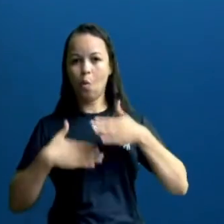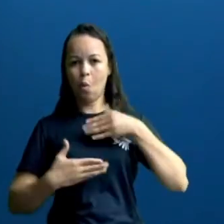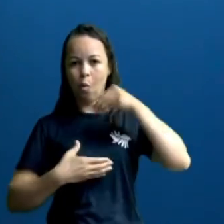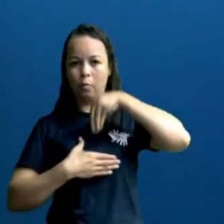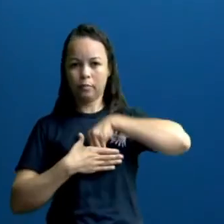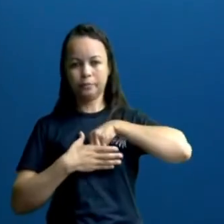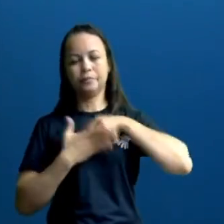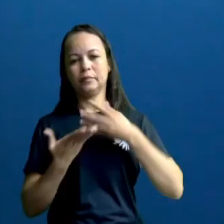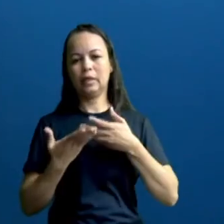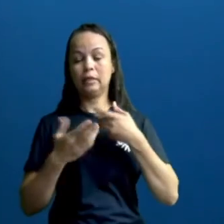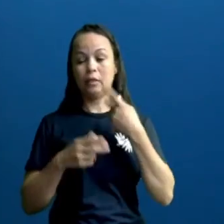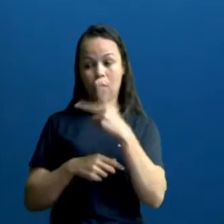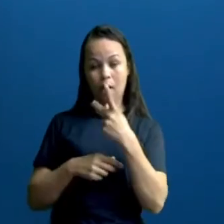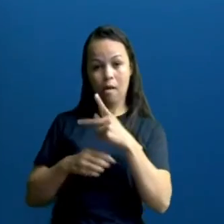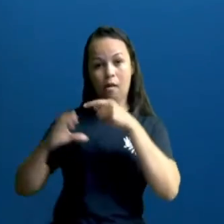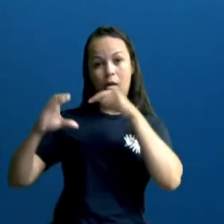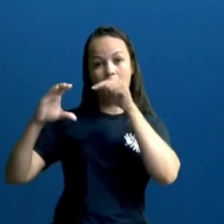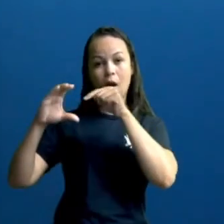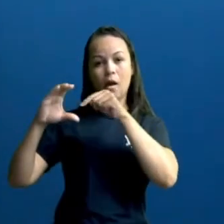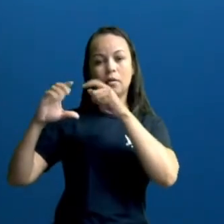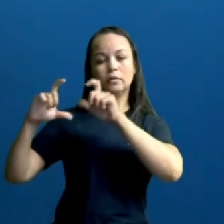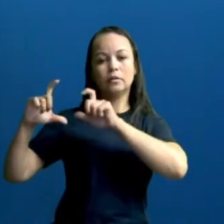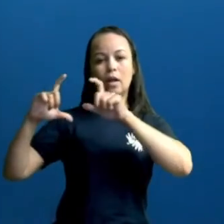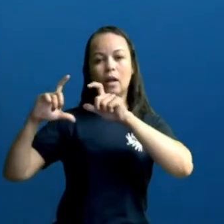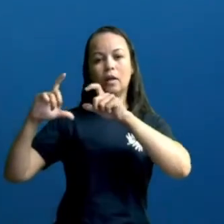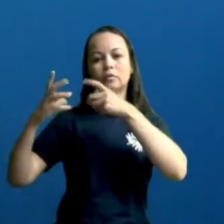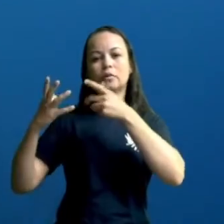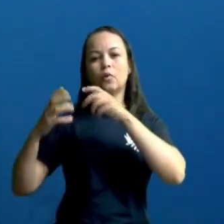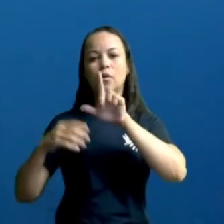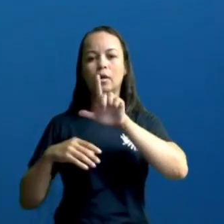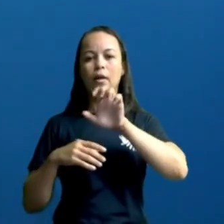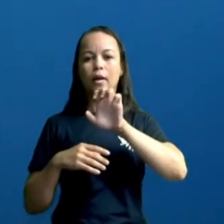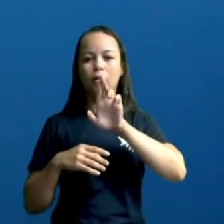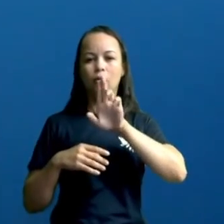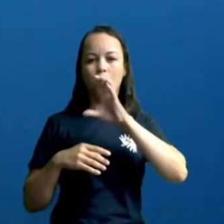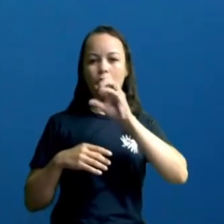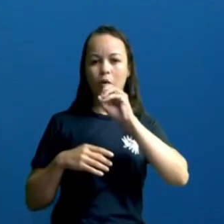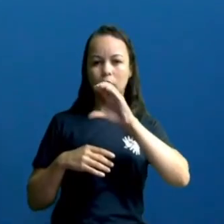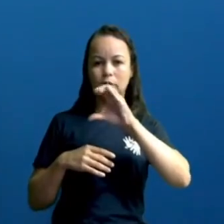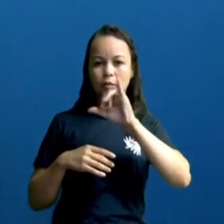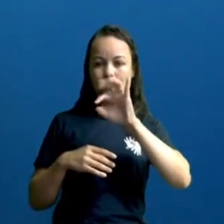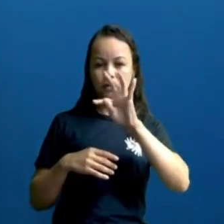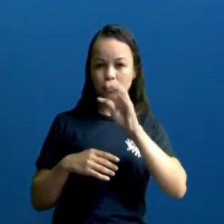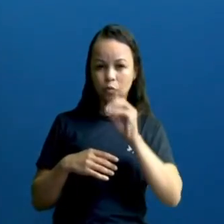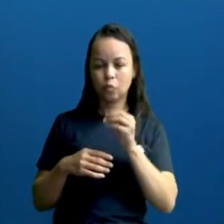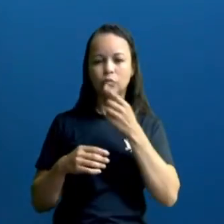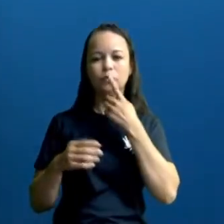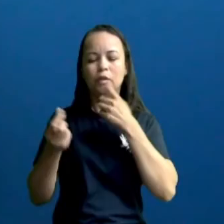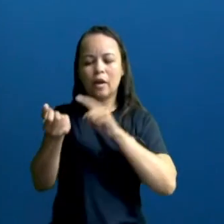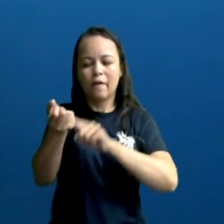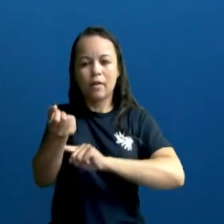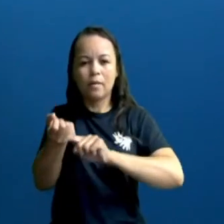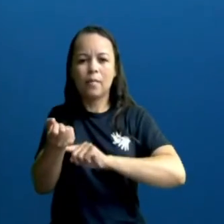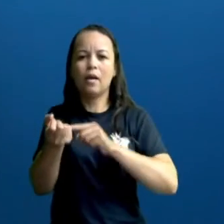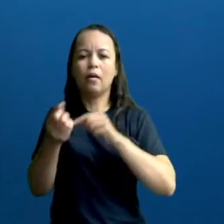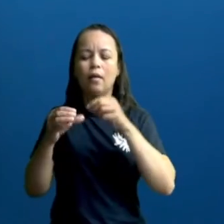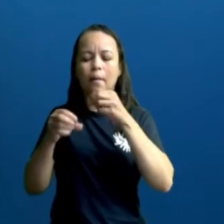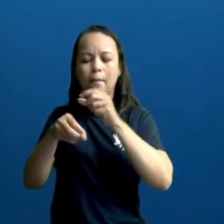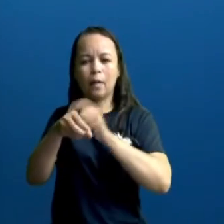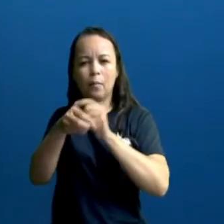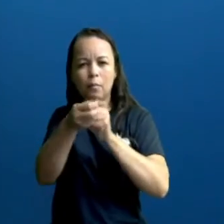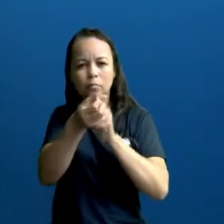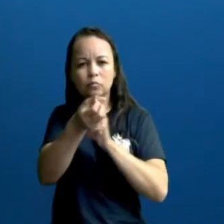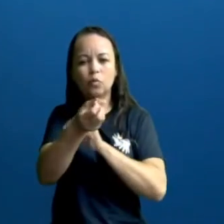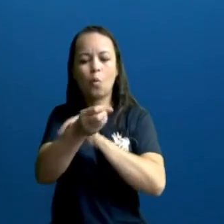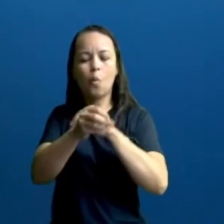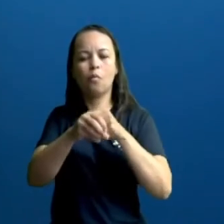função, ou essas células que têm essa função, estão lá no sangue, que são os leucócitos, que são produzidos lá na medula óssea vermelha, a partir de um processo, elas são células, são